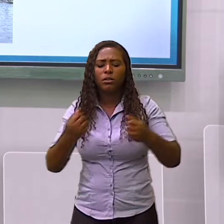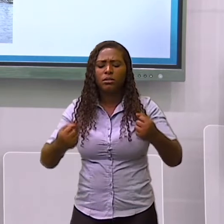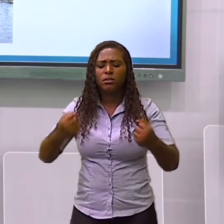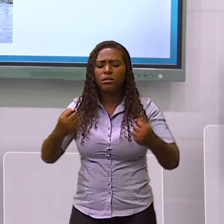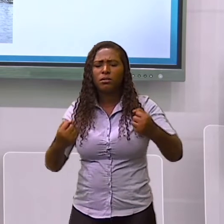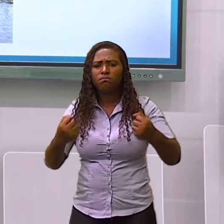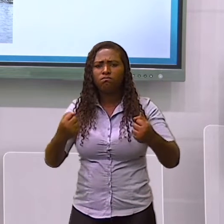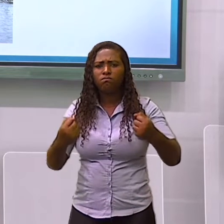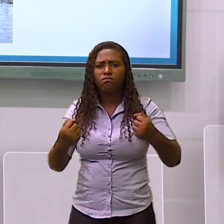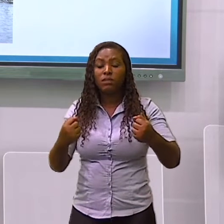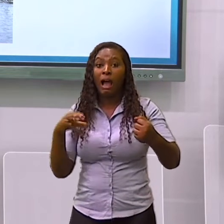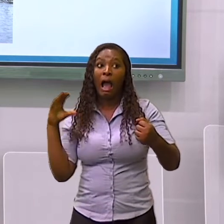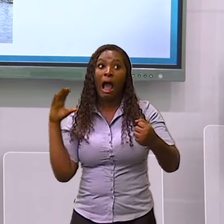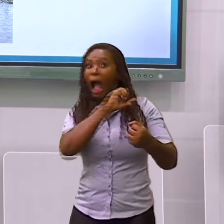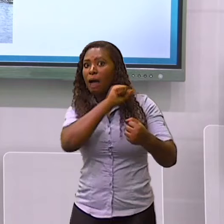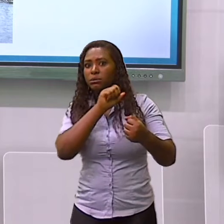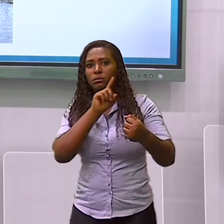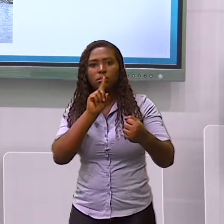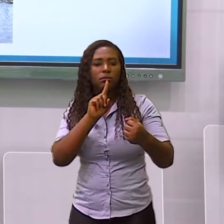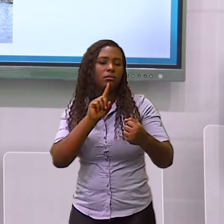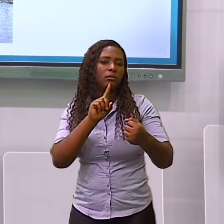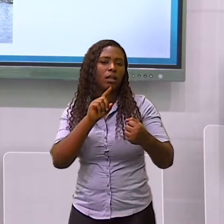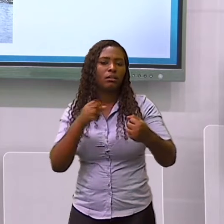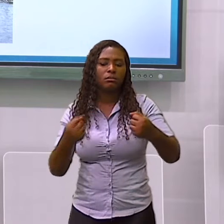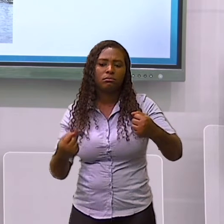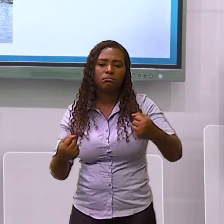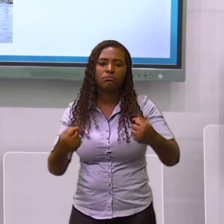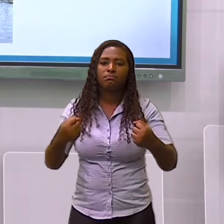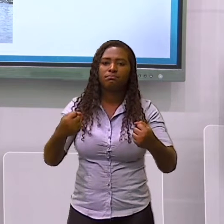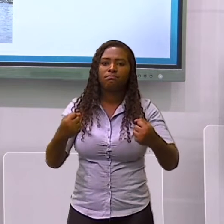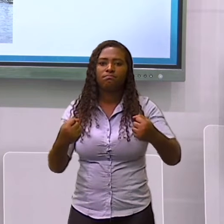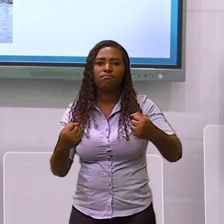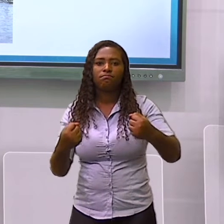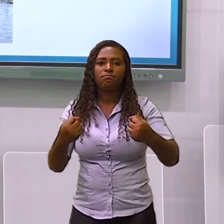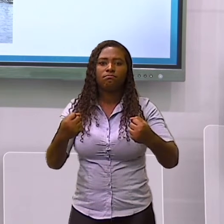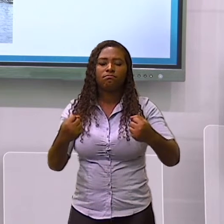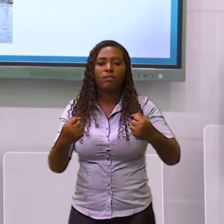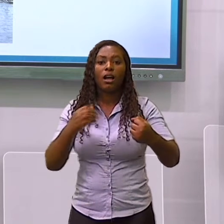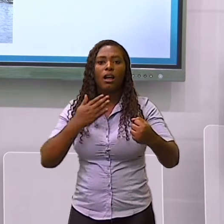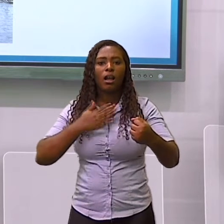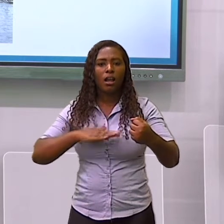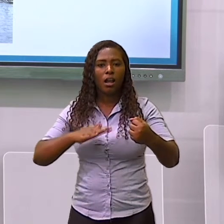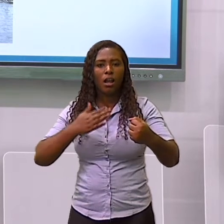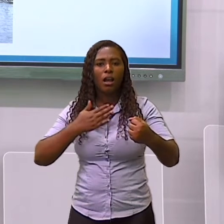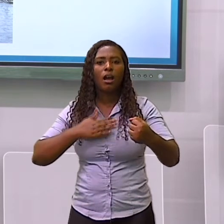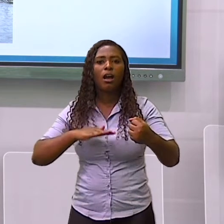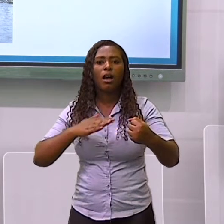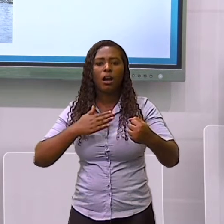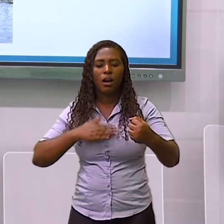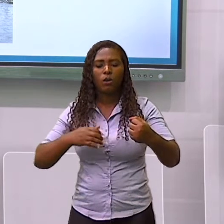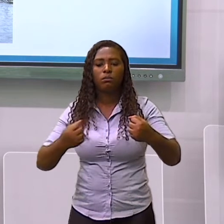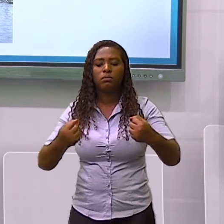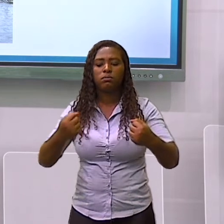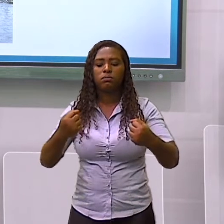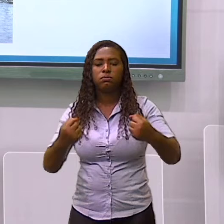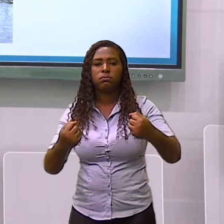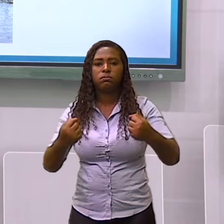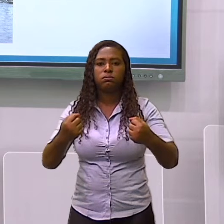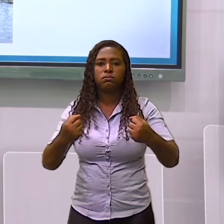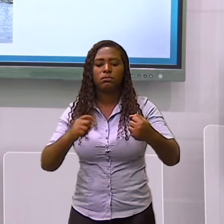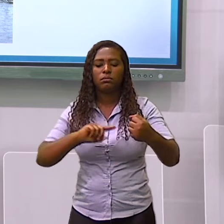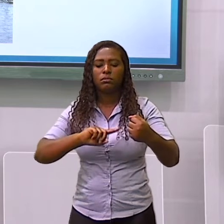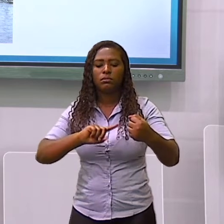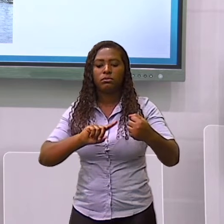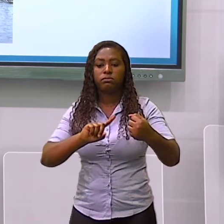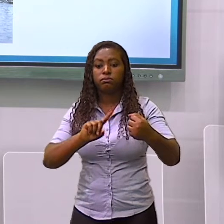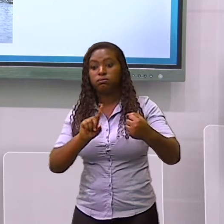velocidade baixa e constante, tá? Se durante toda essa travessia, né, que nós não sabemos a